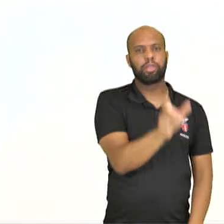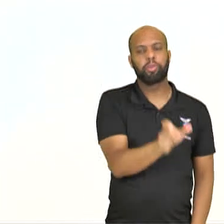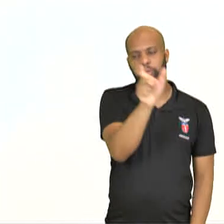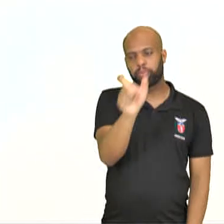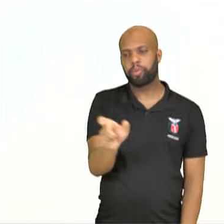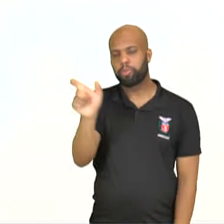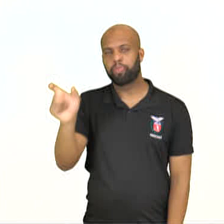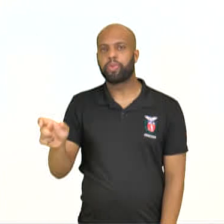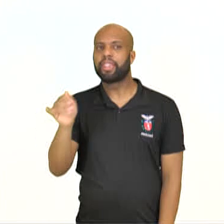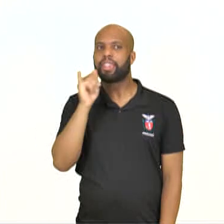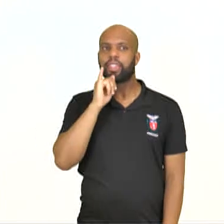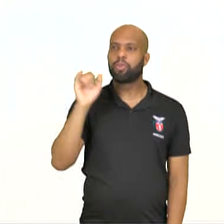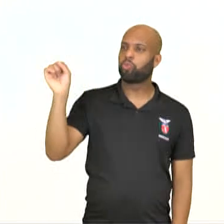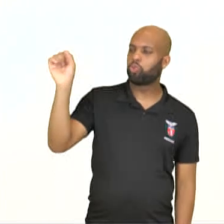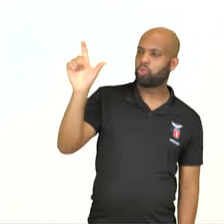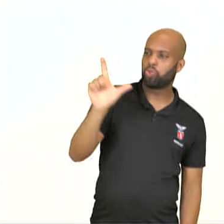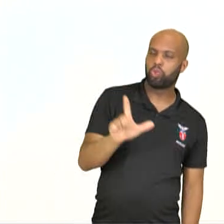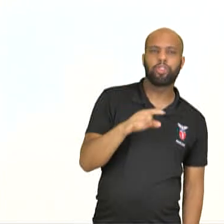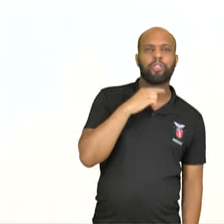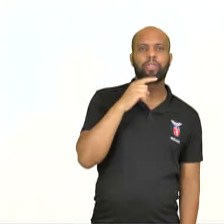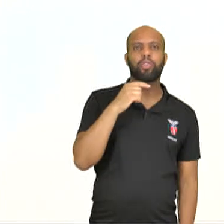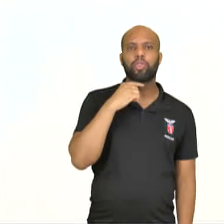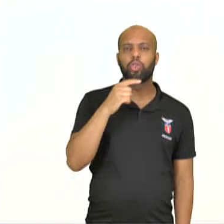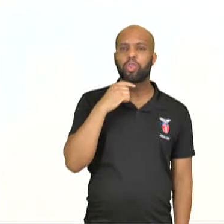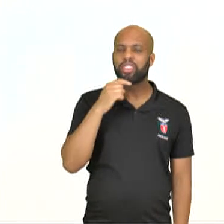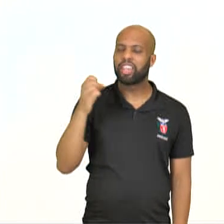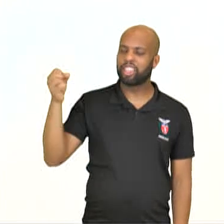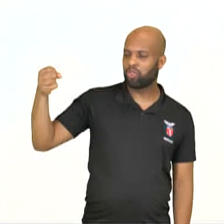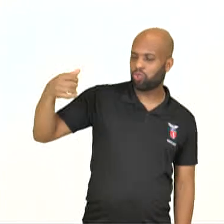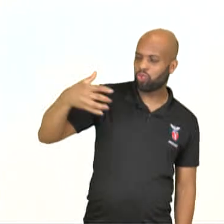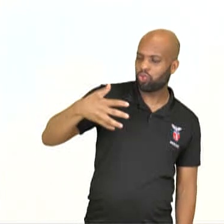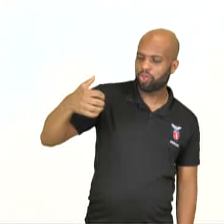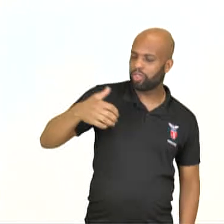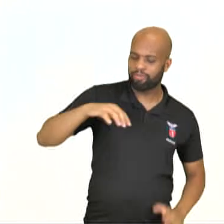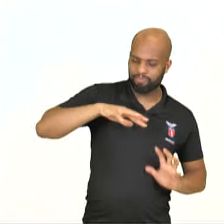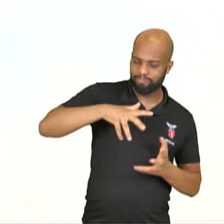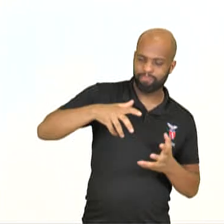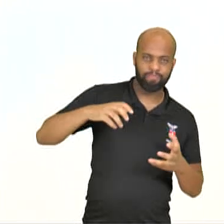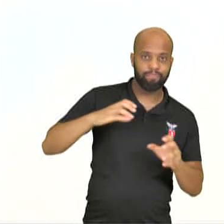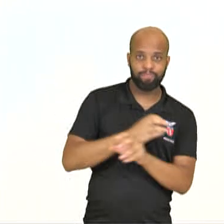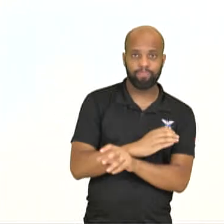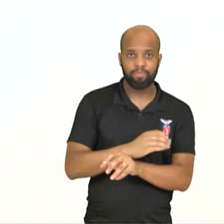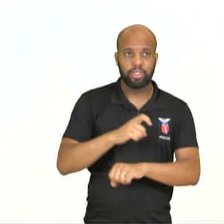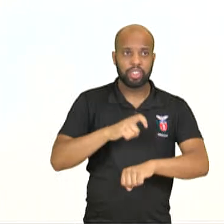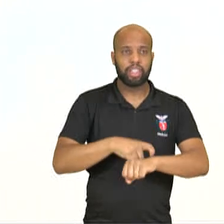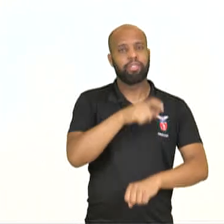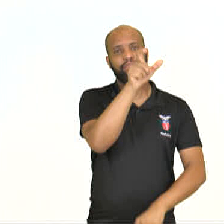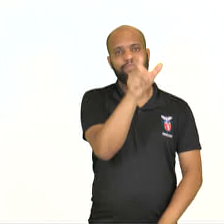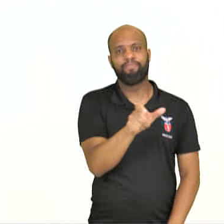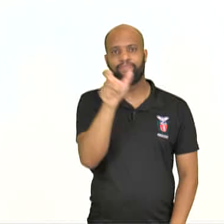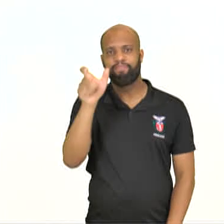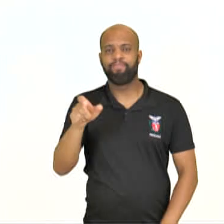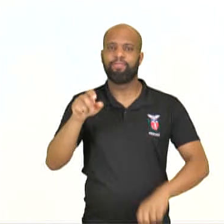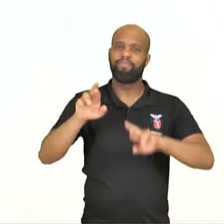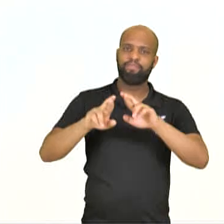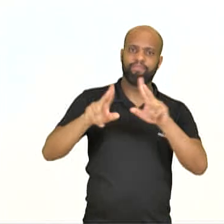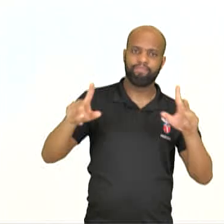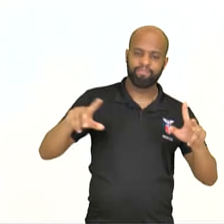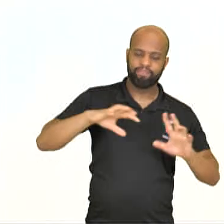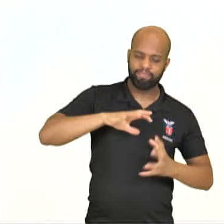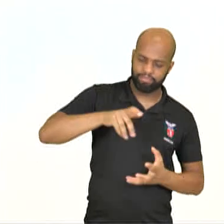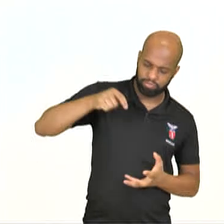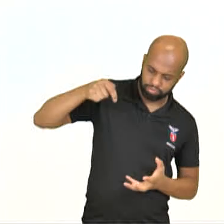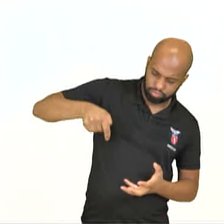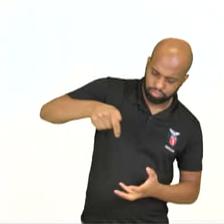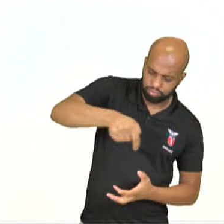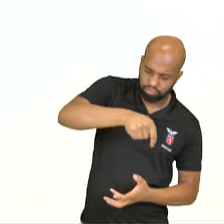que, como o Sol não é capaz de iluminar toda a Terra ao mesmo tempo, nós poderemos perceber diferentes horários em diferentes partes do planeta.